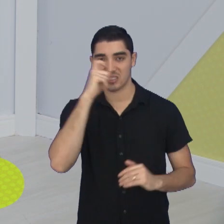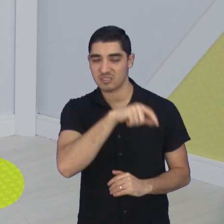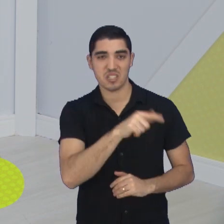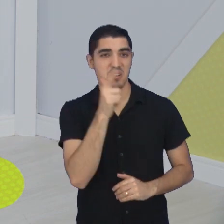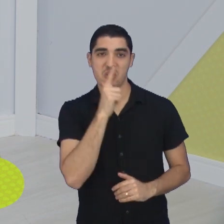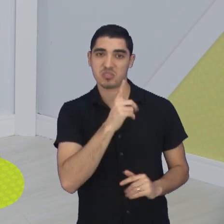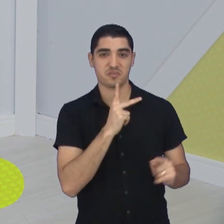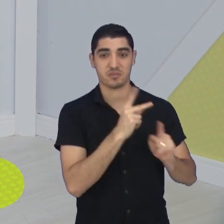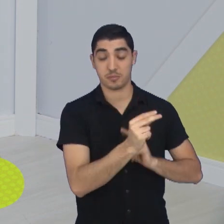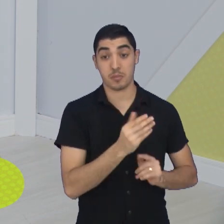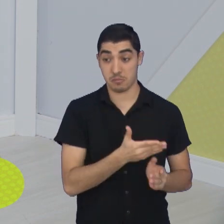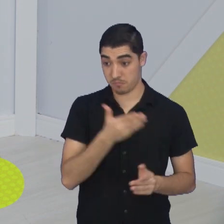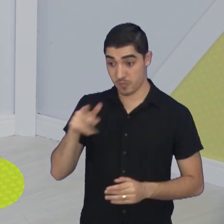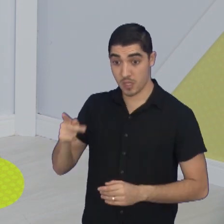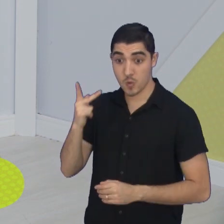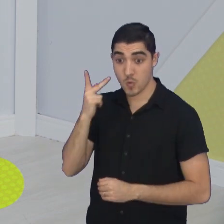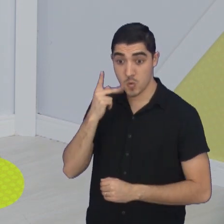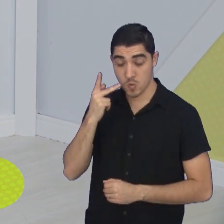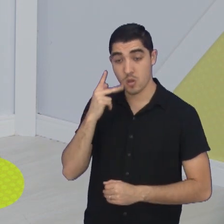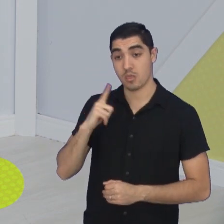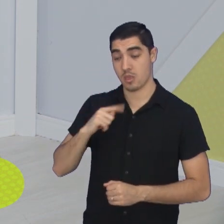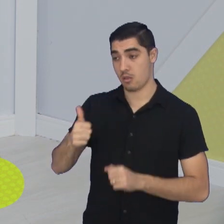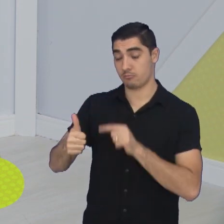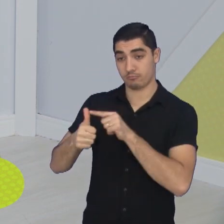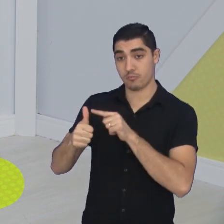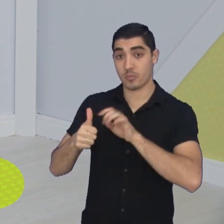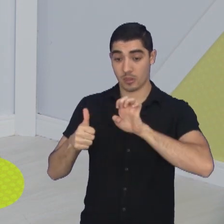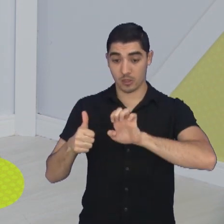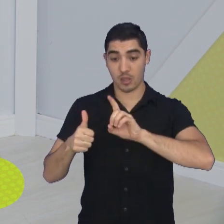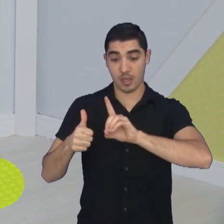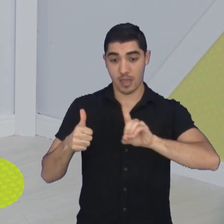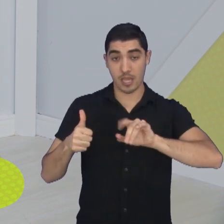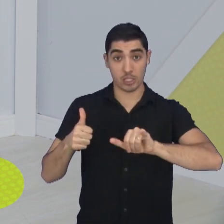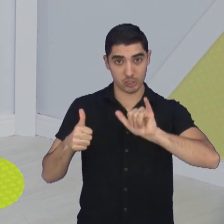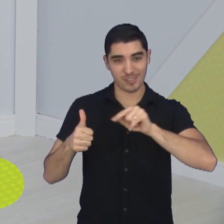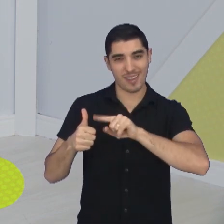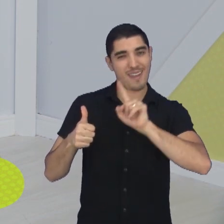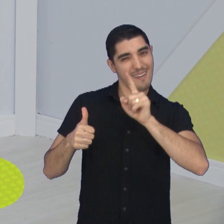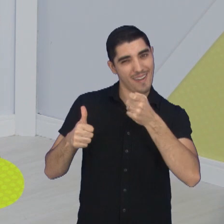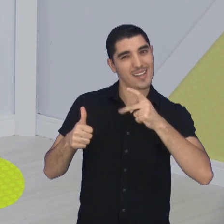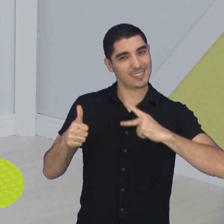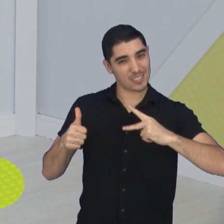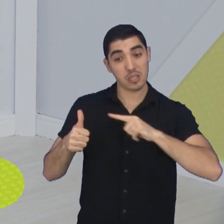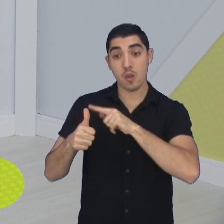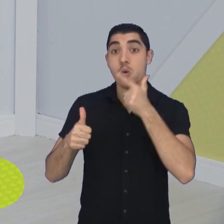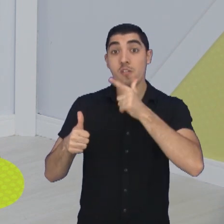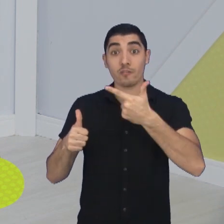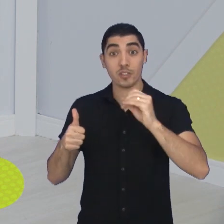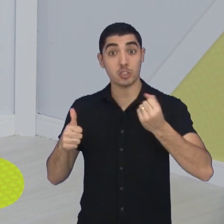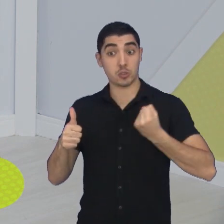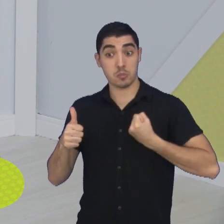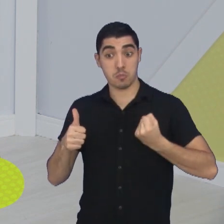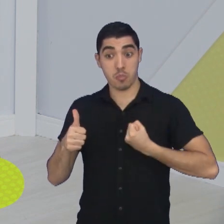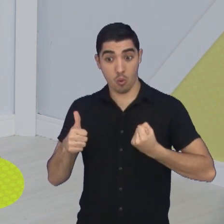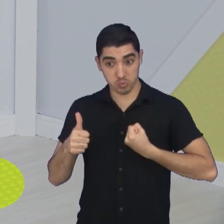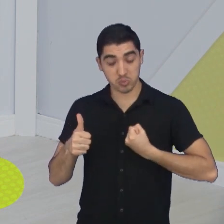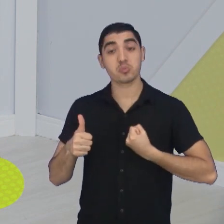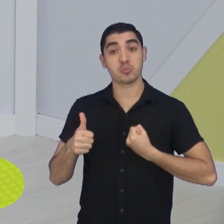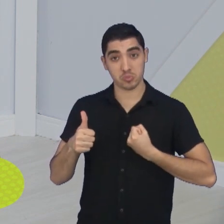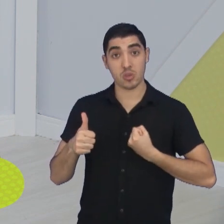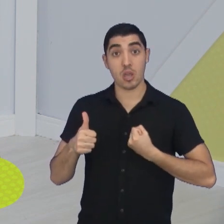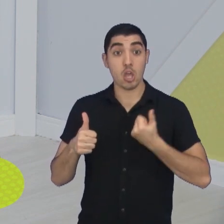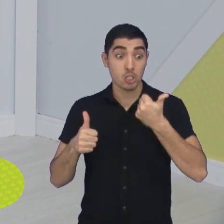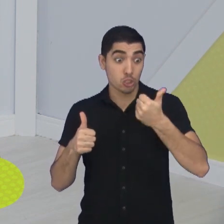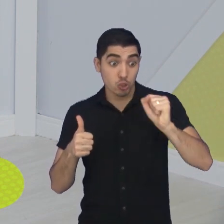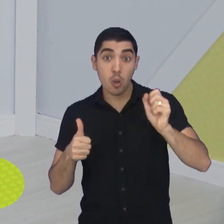do São José. Por outro lado, a equipe do Fortaleza, o Ed, ex-São José, 20 pontos. Desses 20, 18 foram em bola de